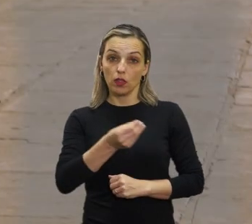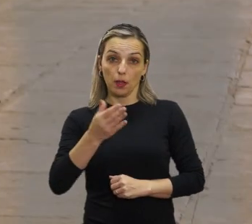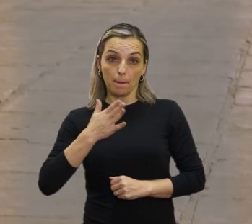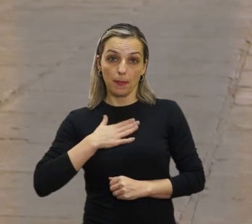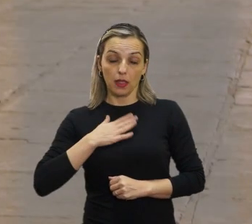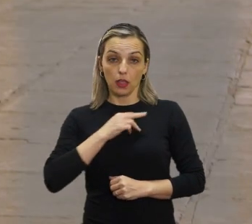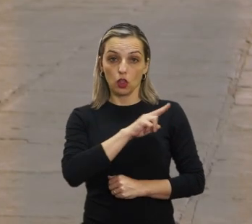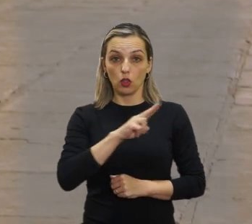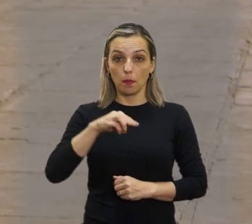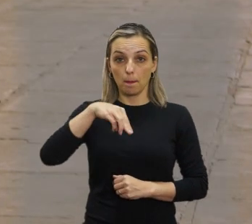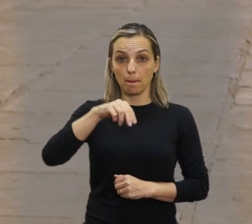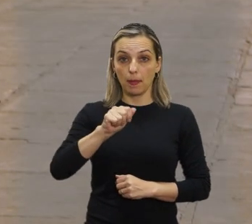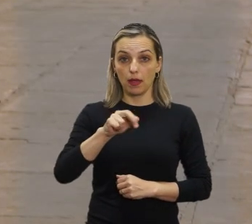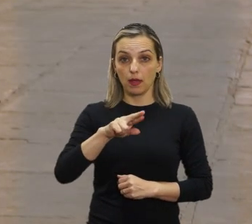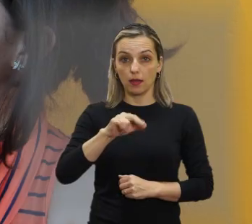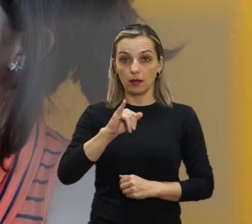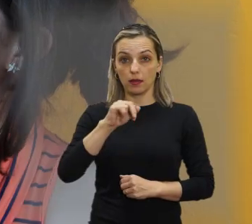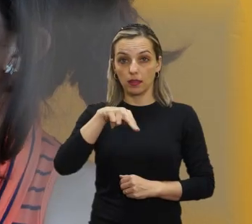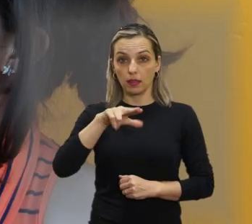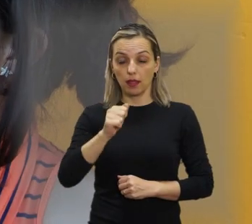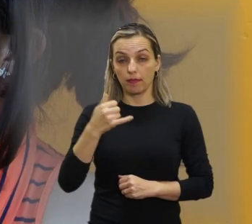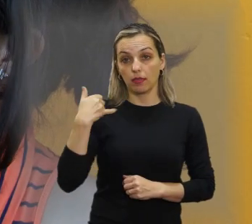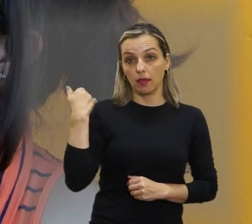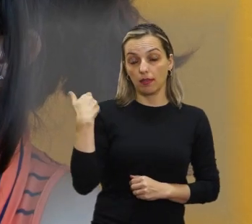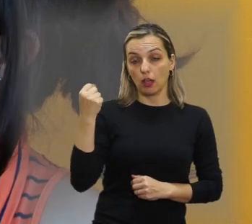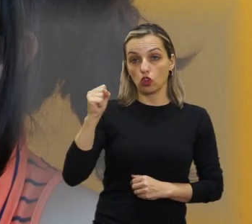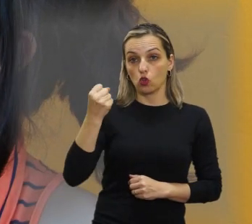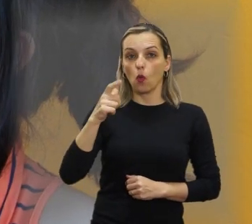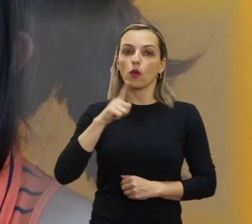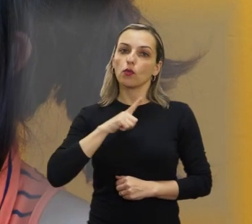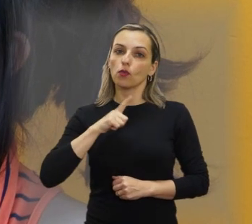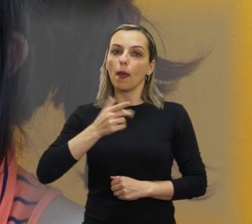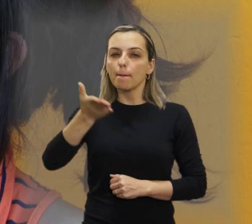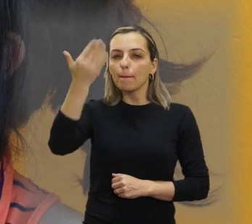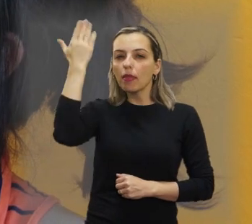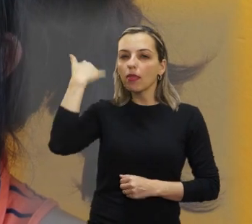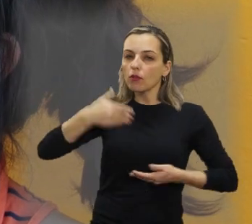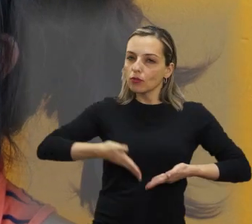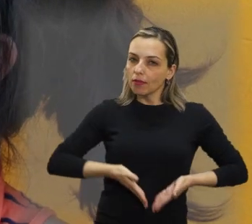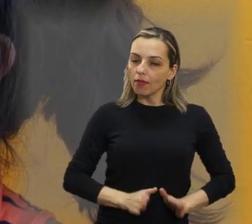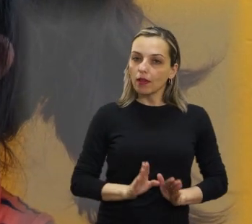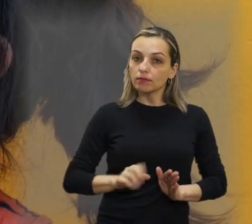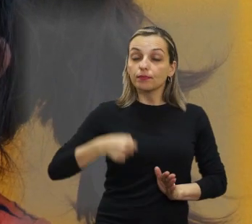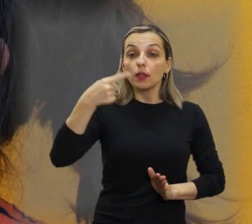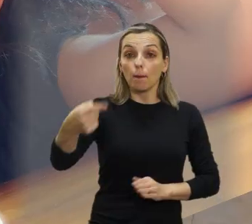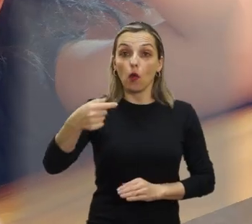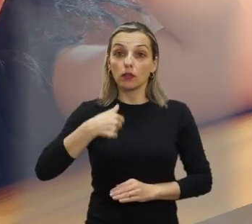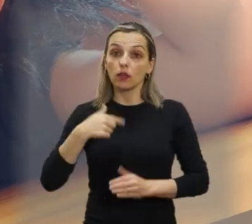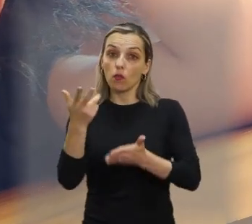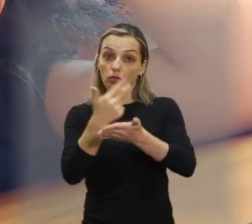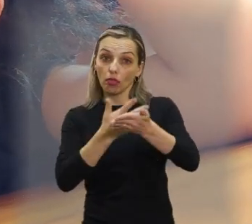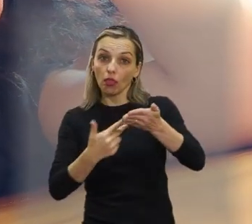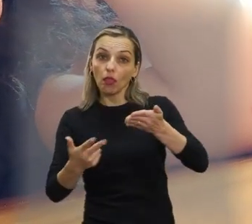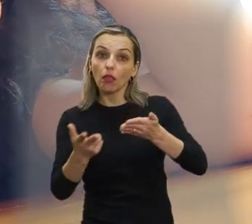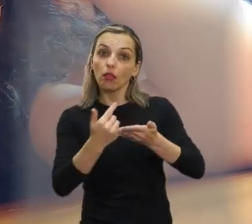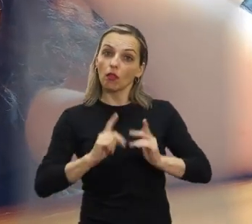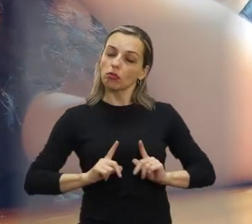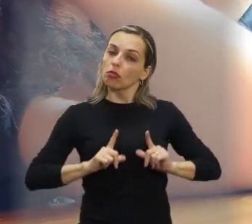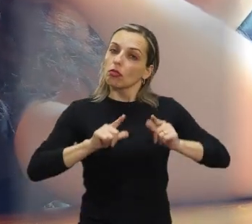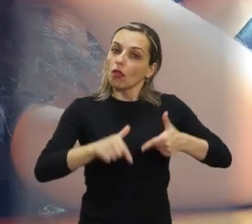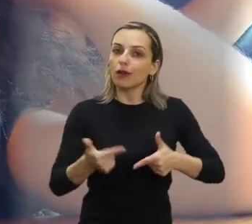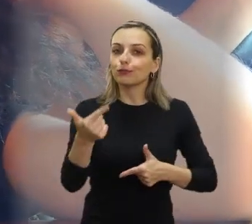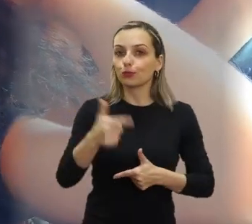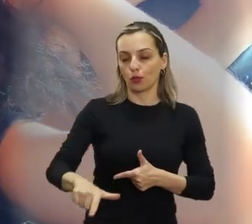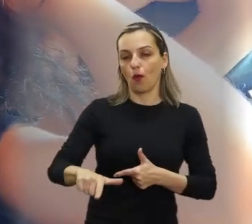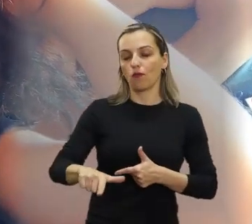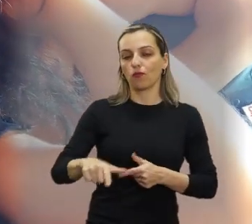Depois que minha filha nasceu, minha primeira filha nasceu, né, a Marina, a minha filha mais velha, hoje está com 8 anos, eu acho que essa retomada